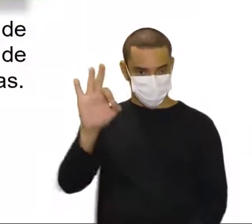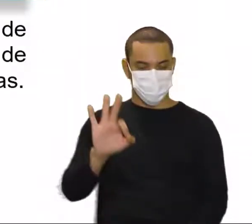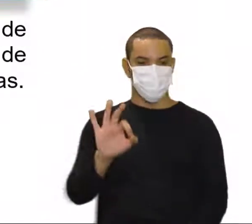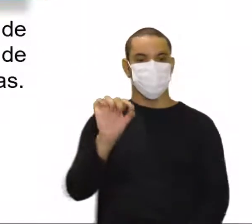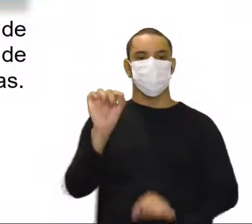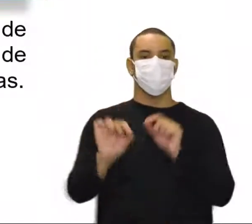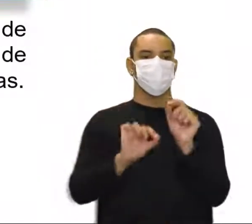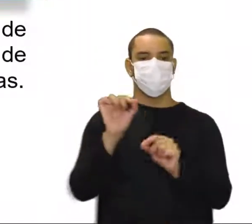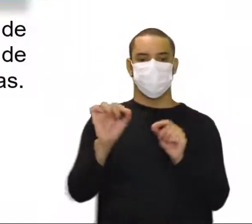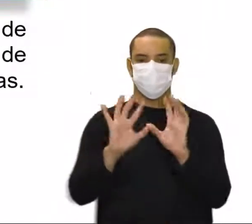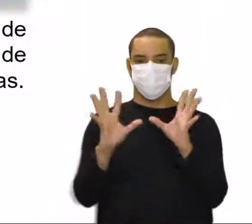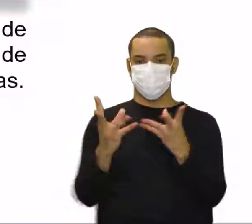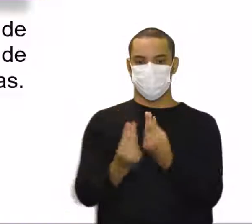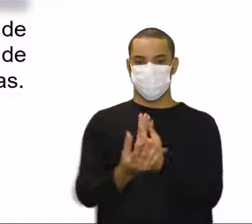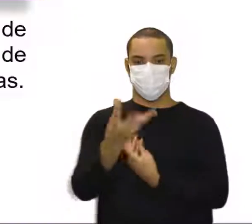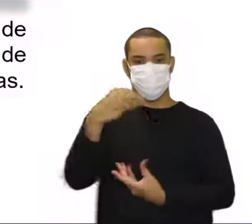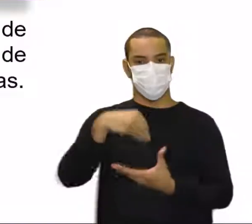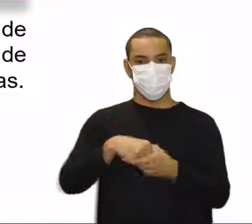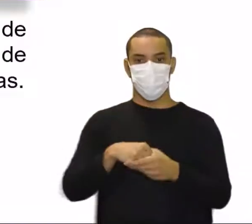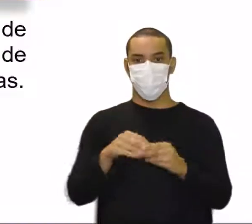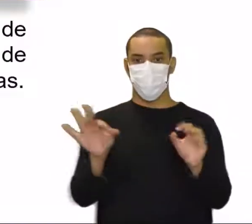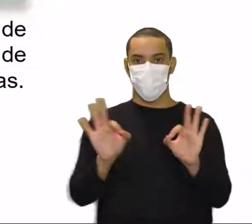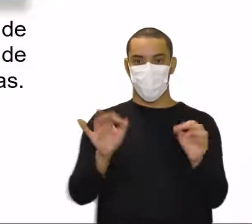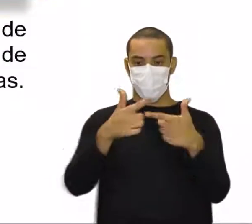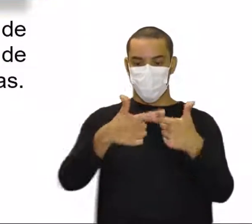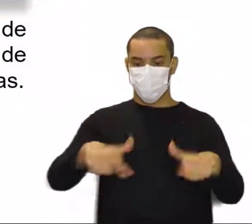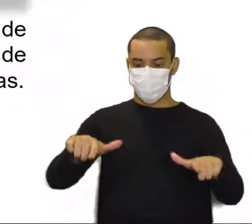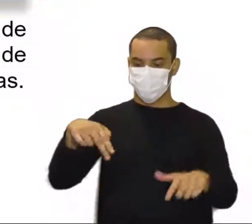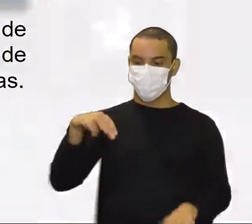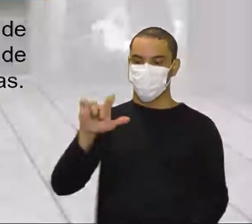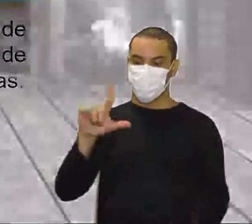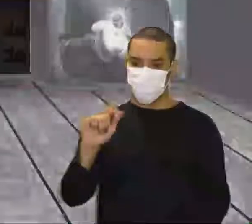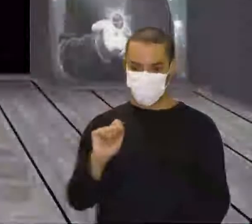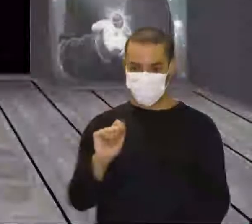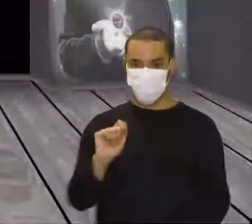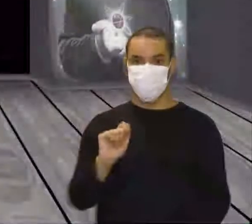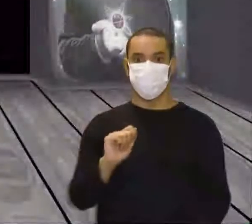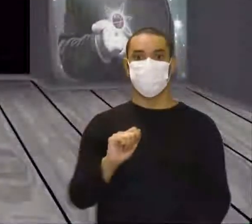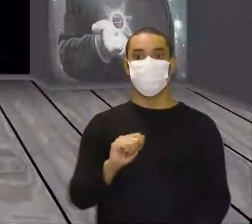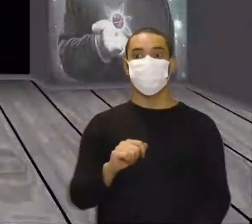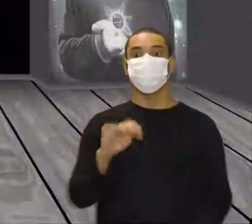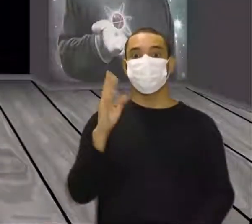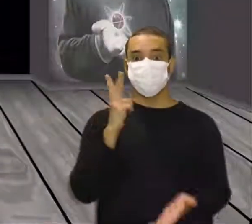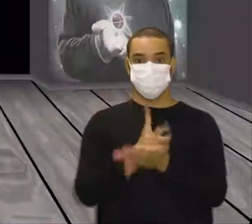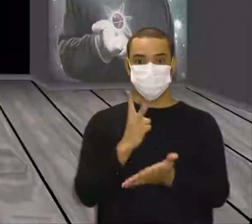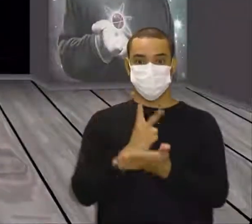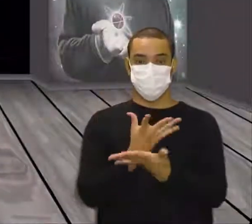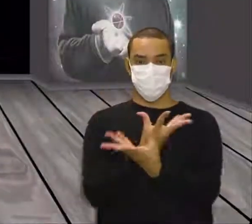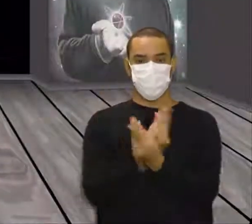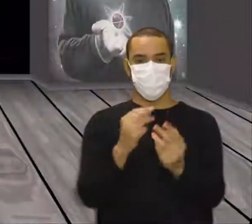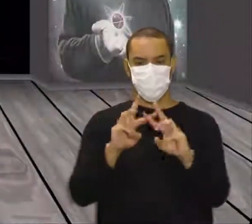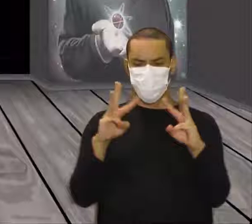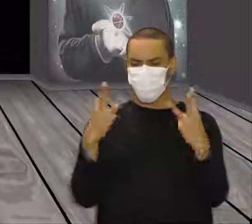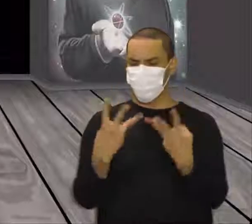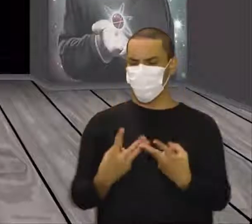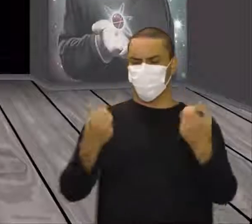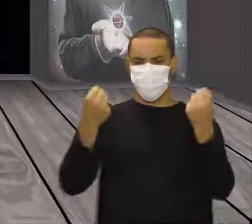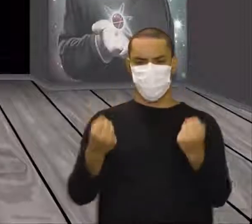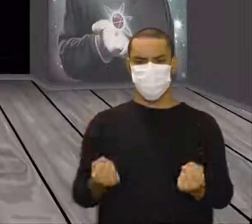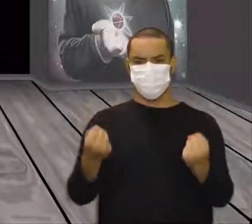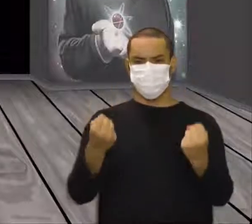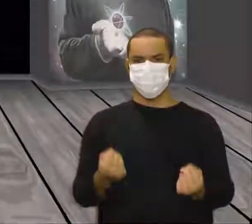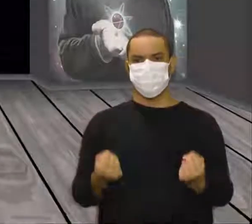partículas subatômicas não carregadas. E geralmente essas estrelas aí, como nós vimos, elas são muito densas e são